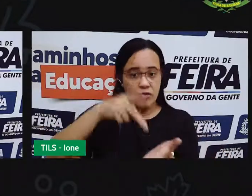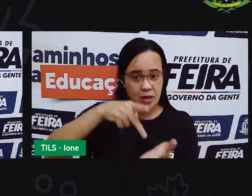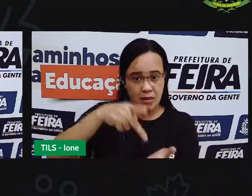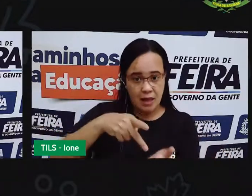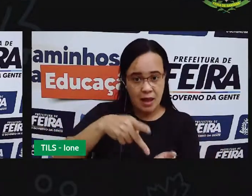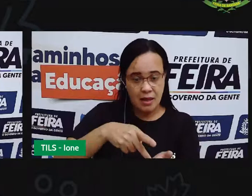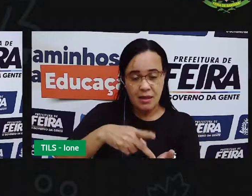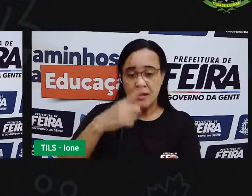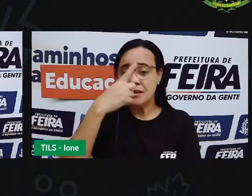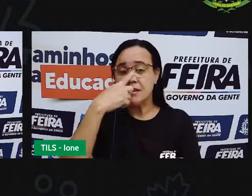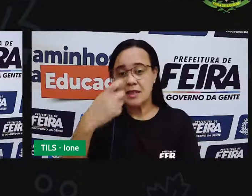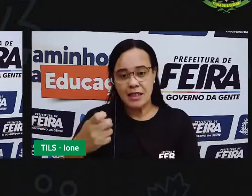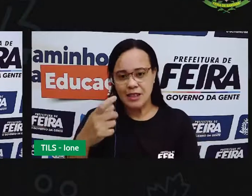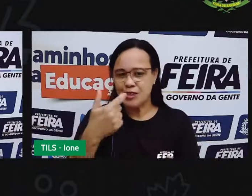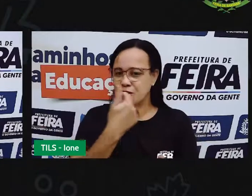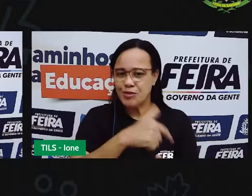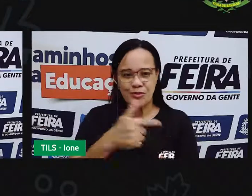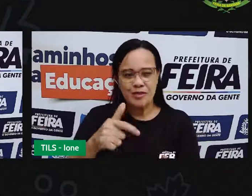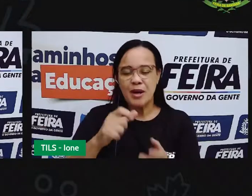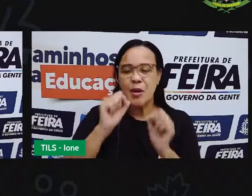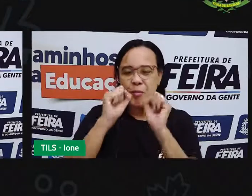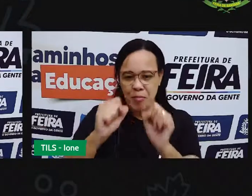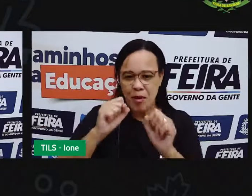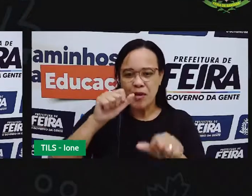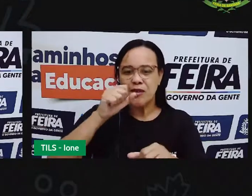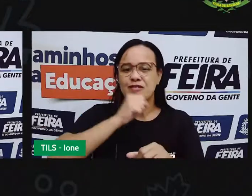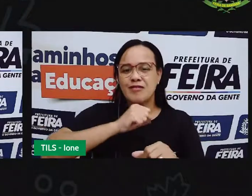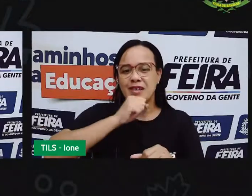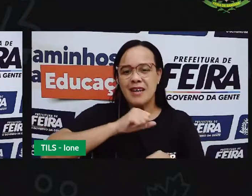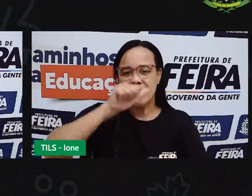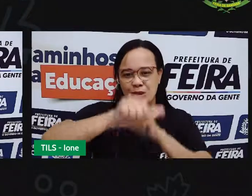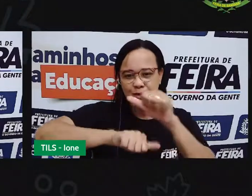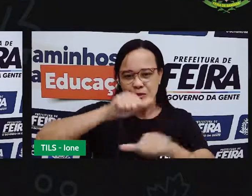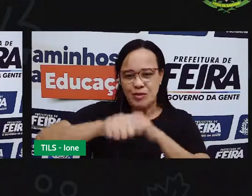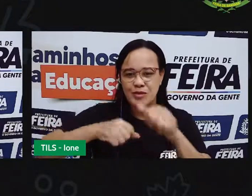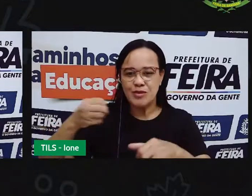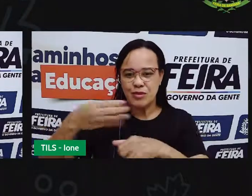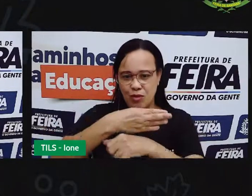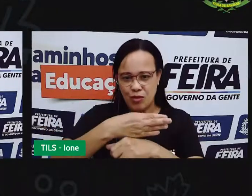Agora a gente vai se despedindo, crianças. Nos encontramos na próxima